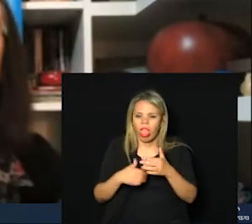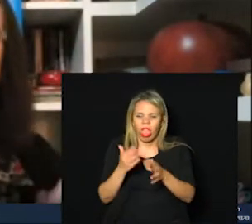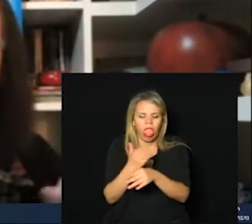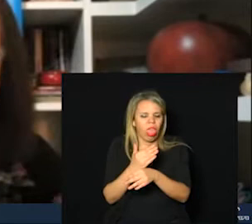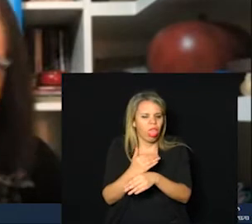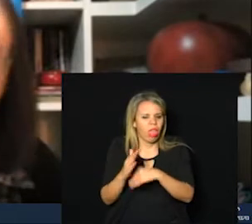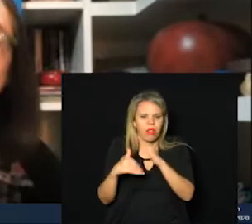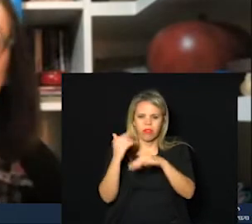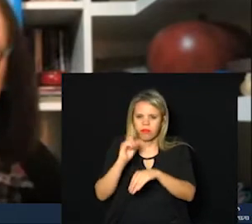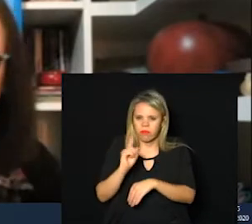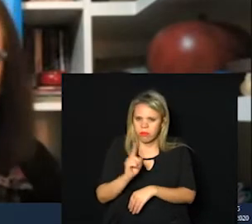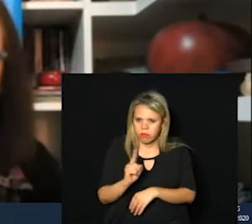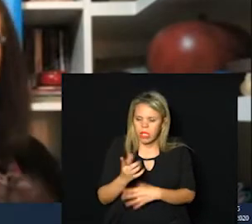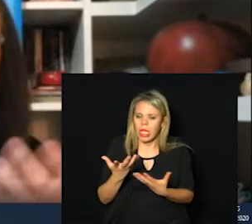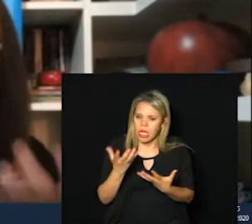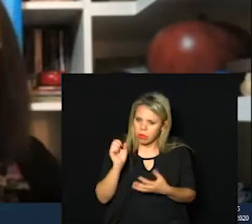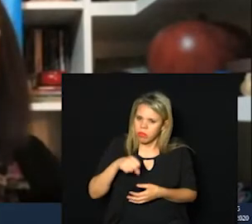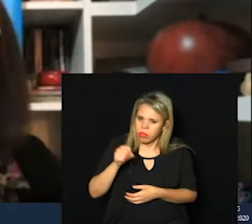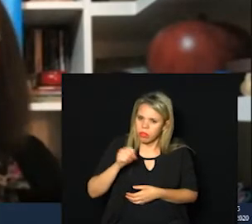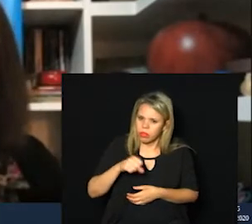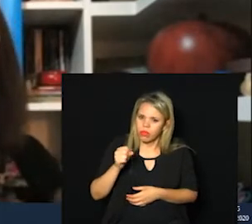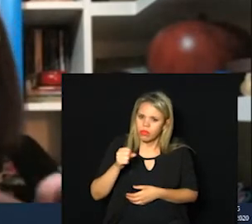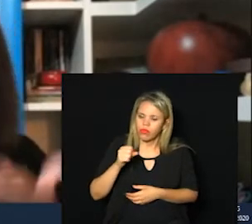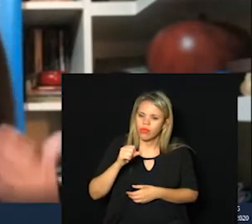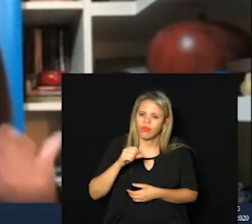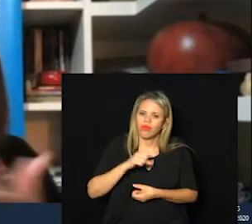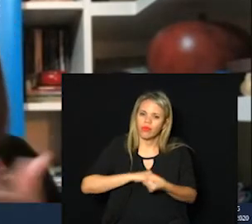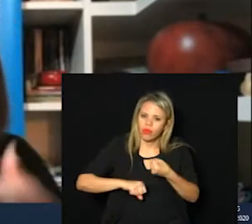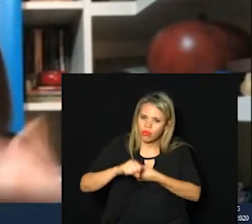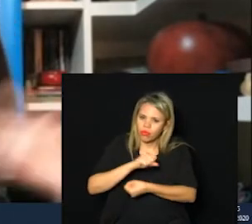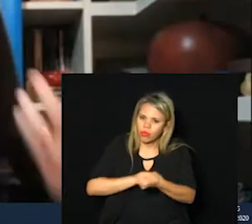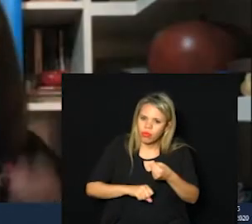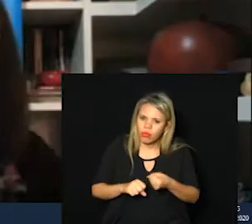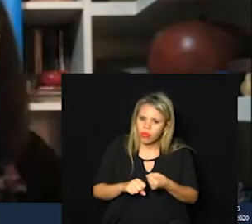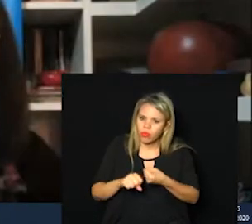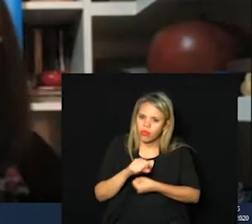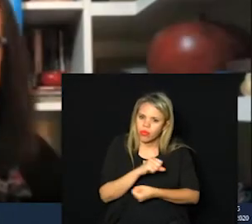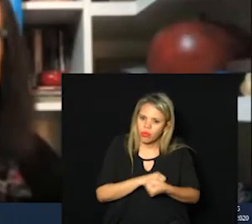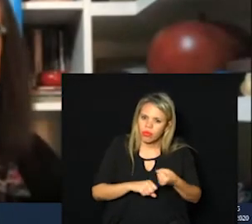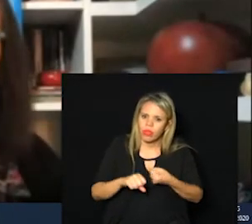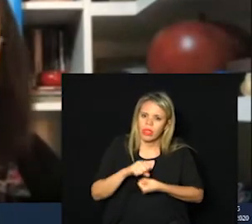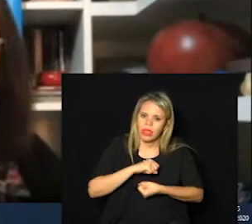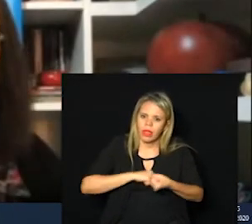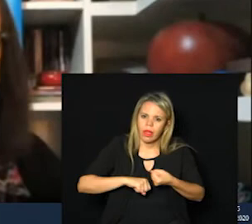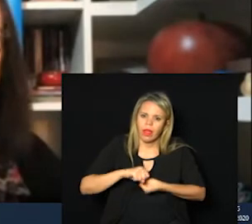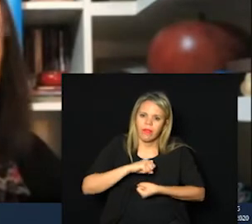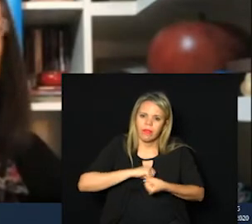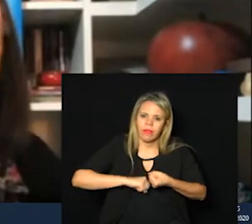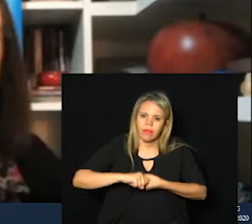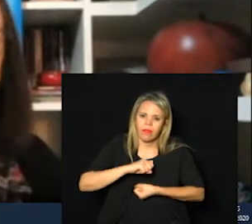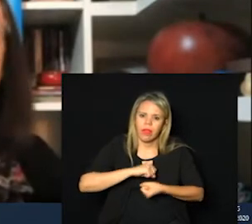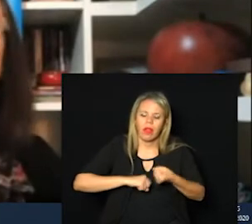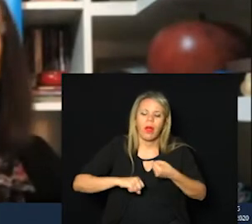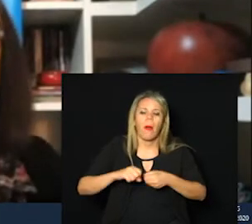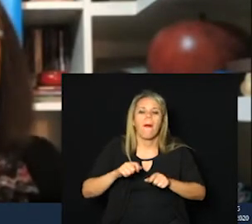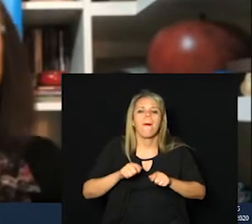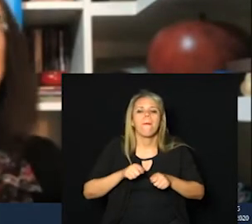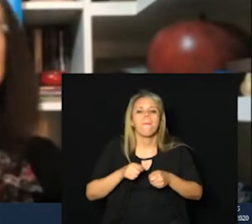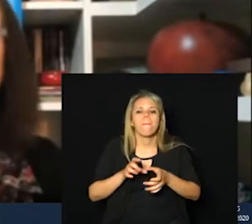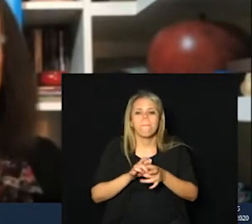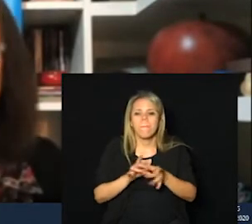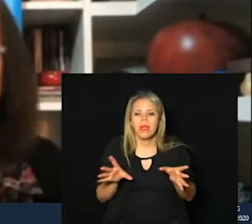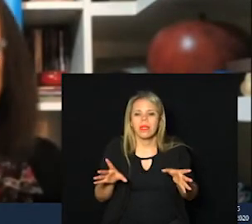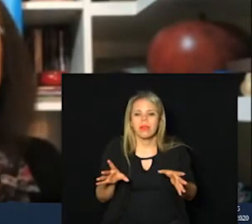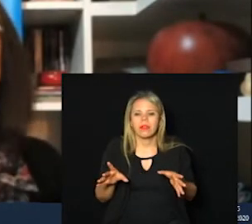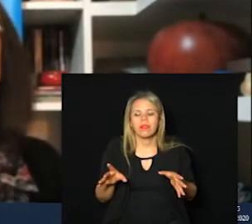Nós queremos, sim, um desenvolvimento que é sustentável, que permite pensar o futuro